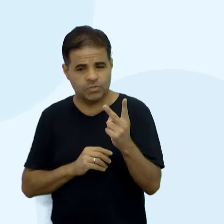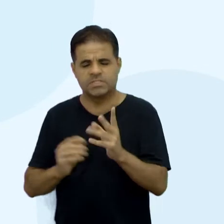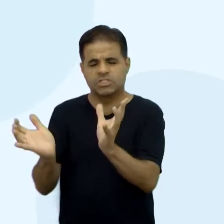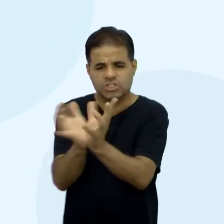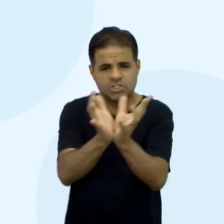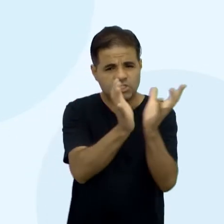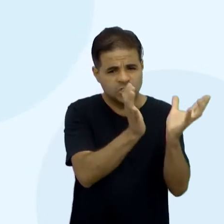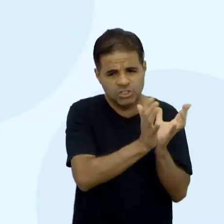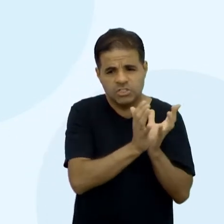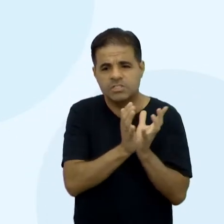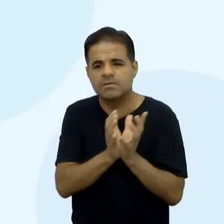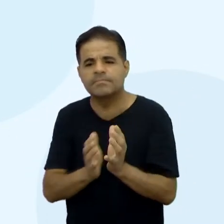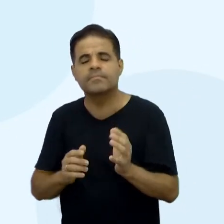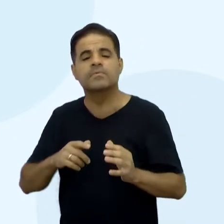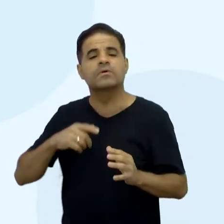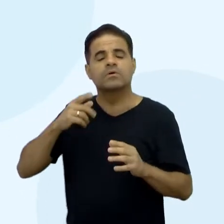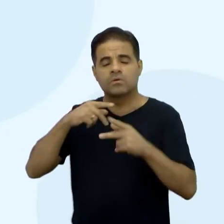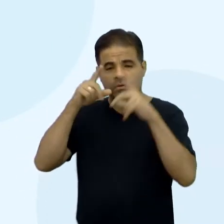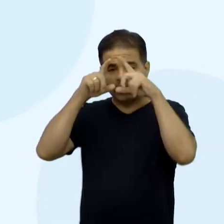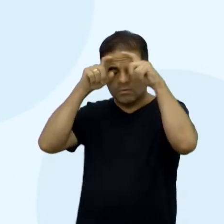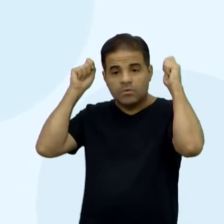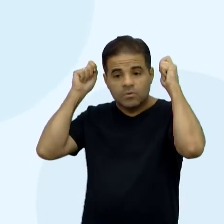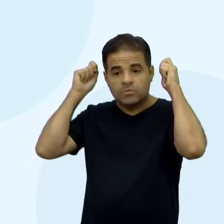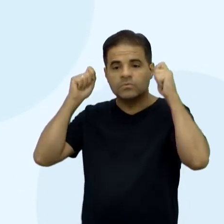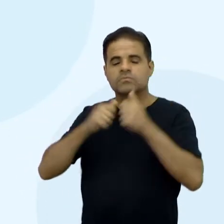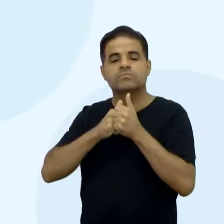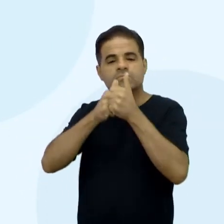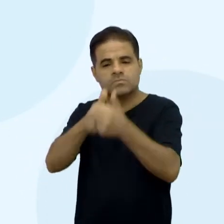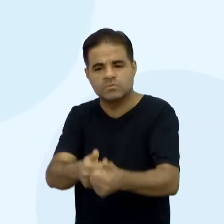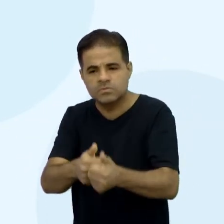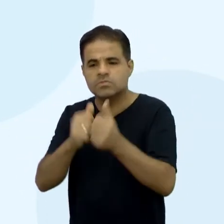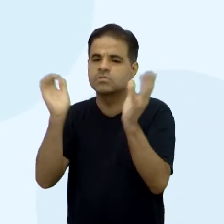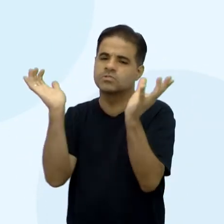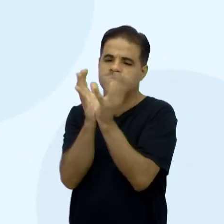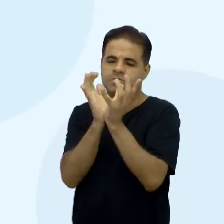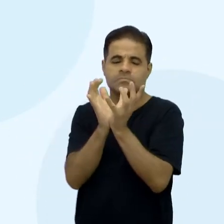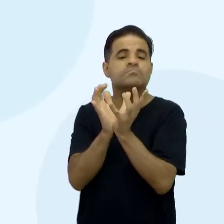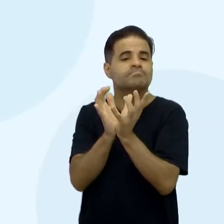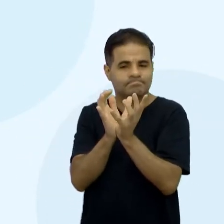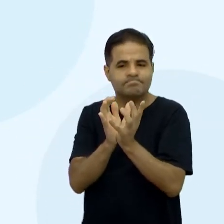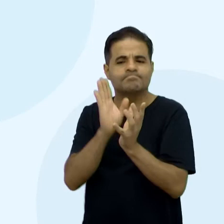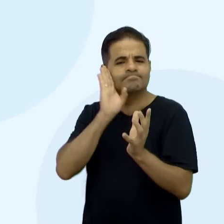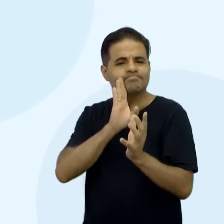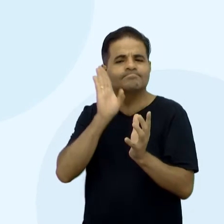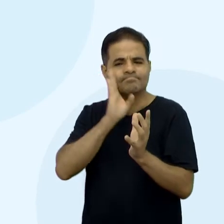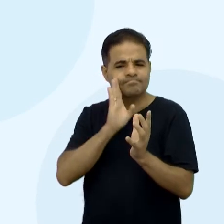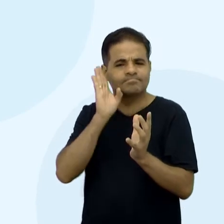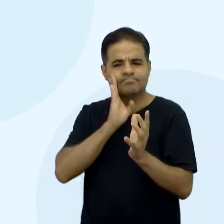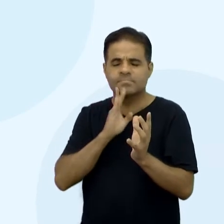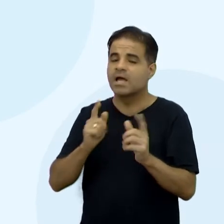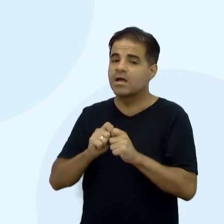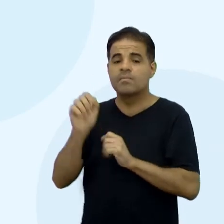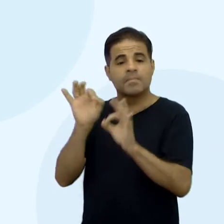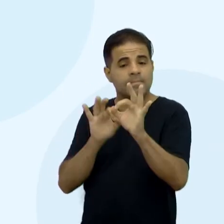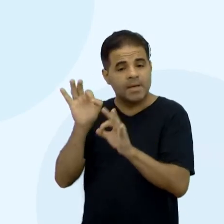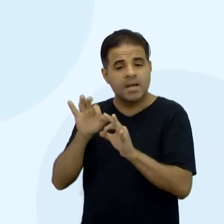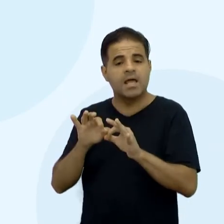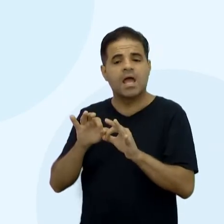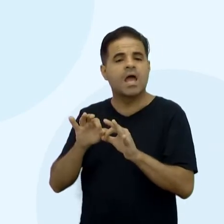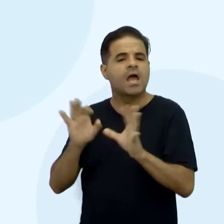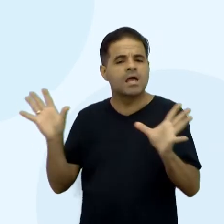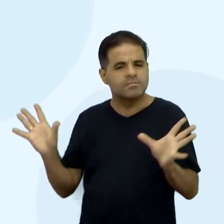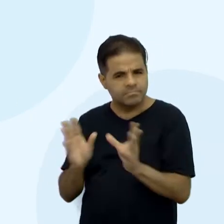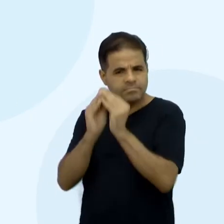times de olhos vendados seguindo o som de uma bola. Ah, legal. Legal, ficou, legal, né? E aí eu fiz uma